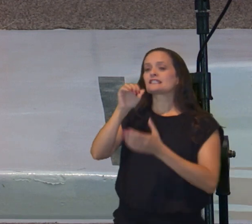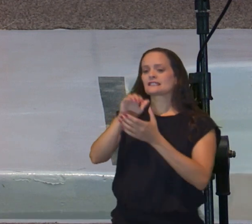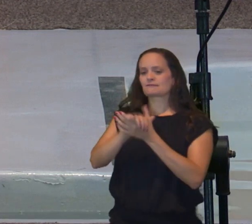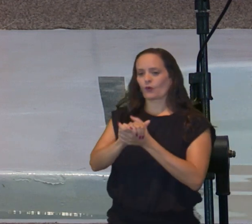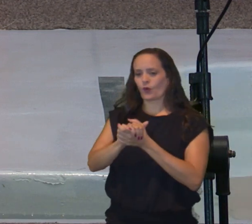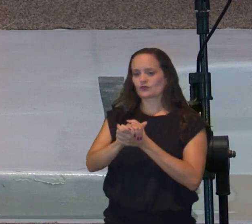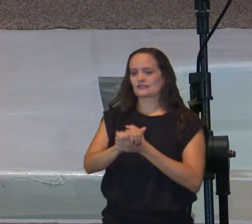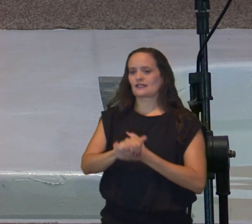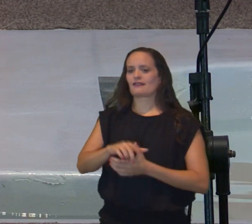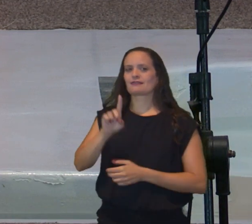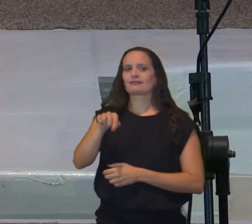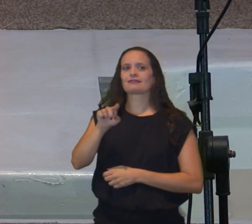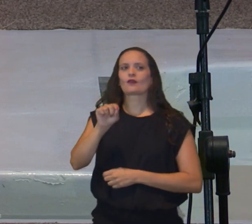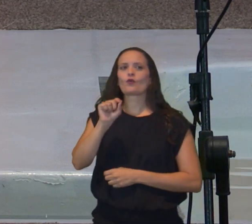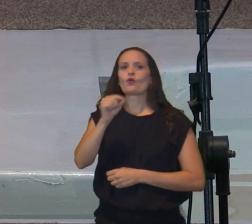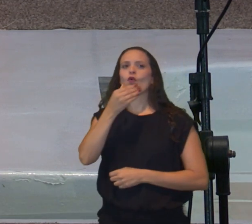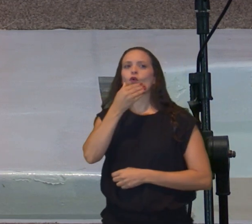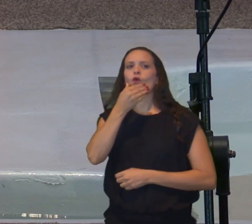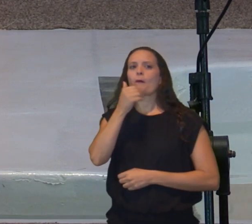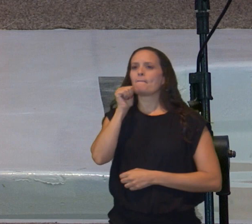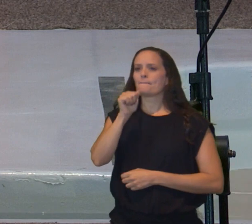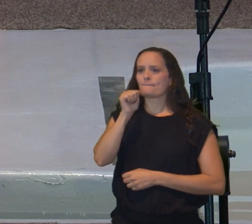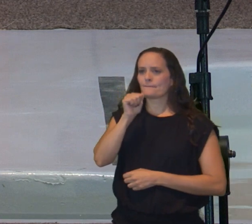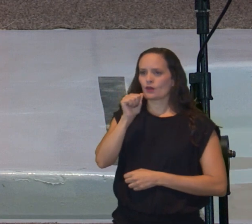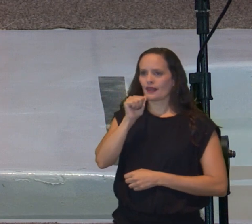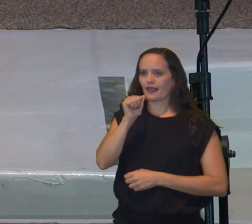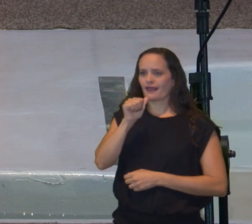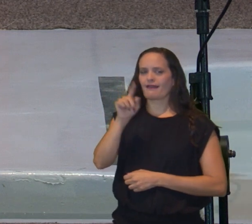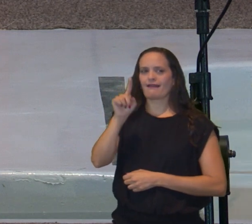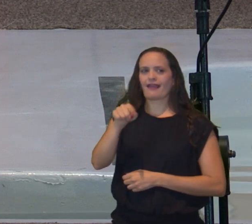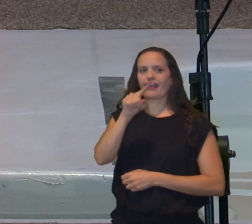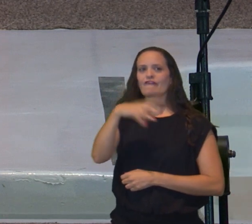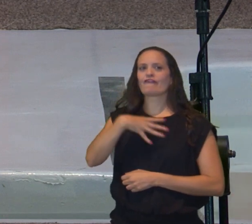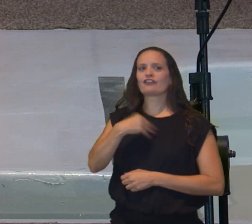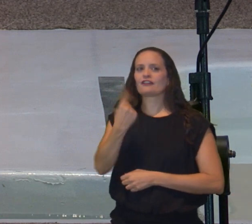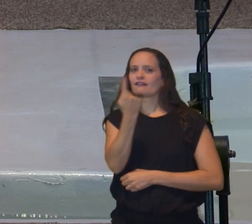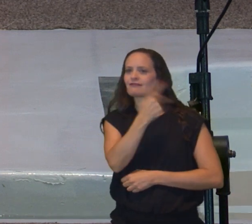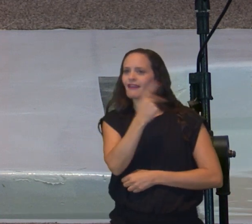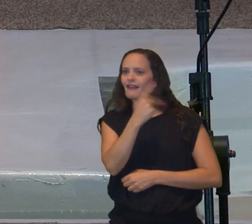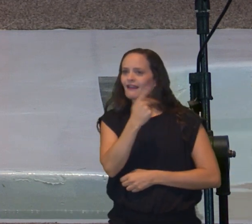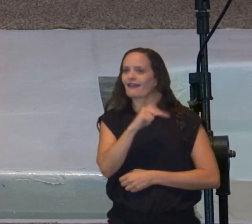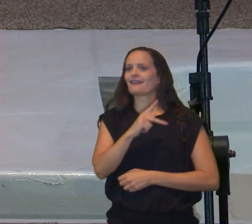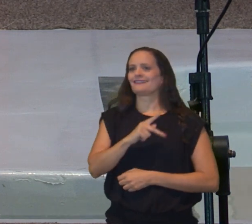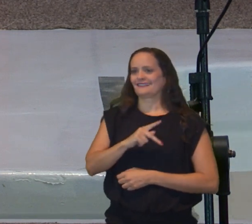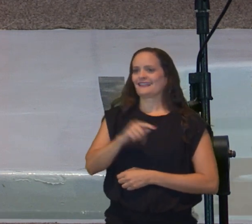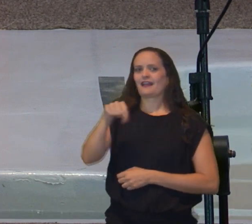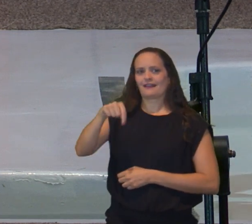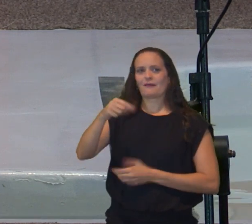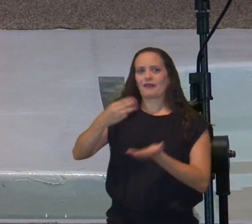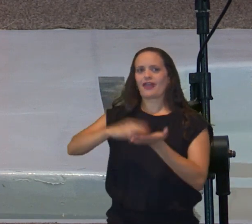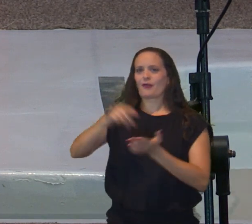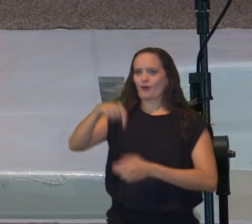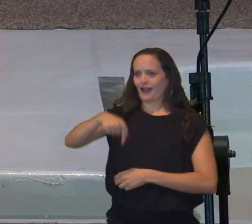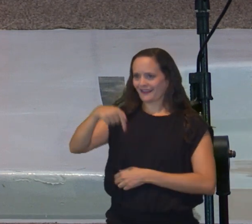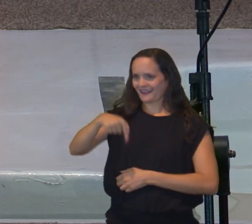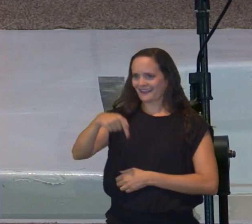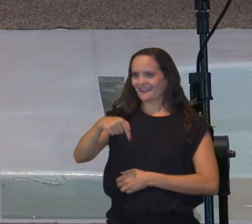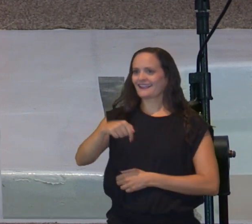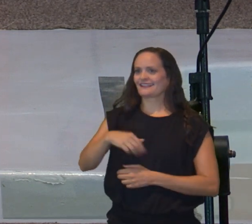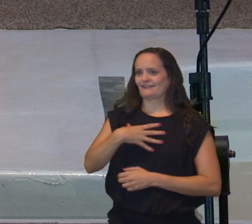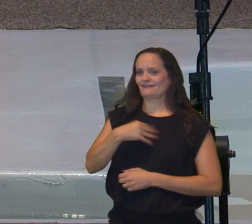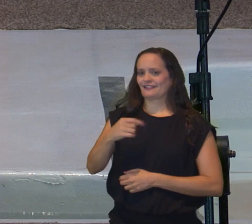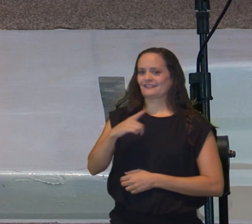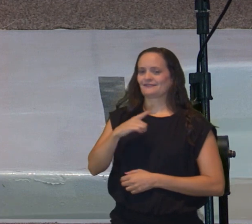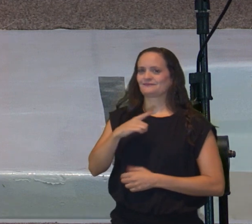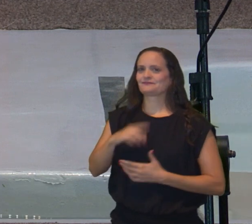Rosber Júnior, um homem também muito extraordinário, o pastor Euclides, o pai da nossa irmã Hélida, irmão do pastor